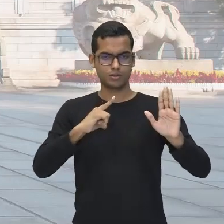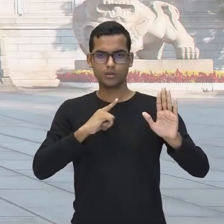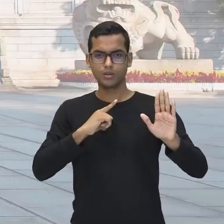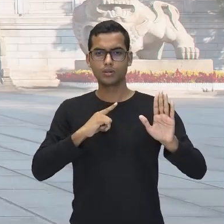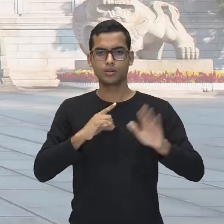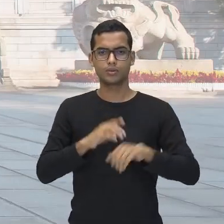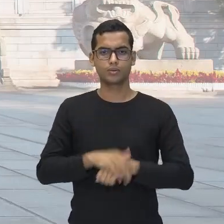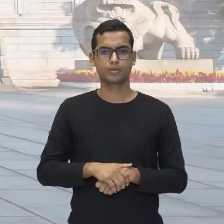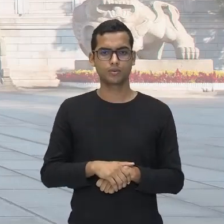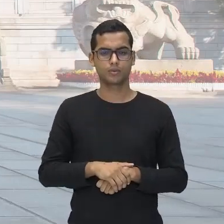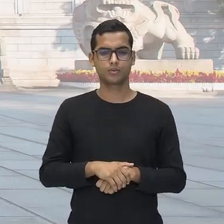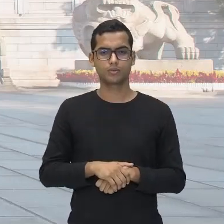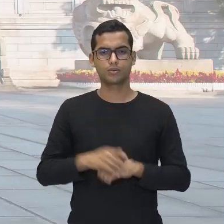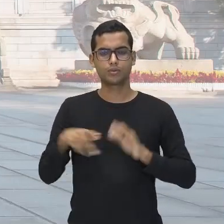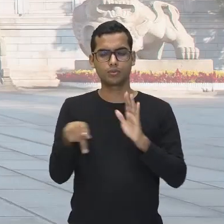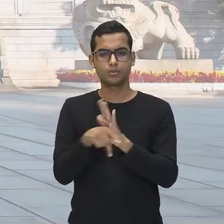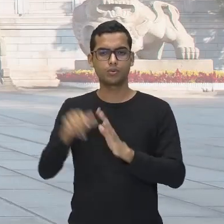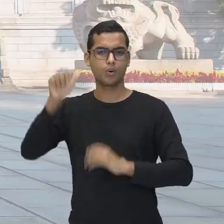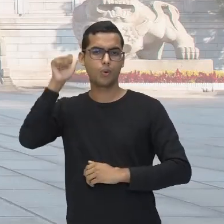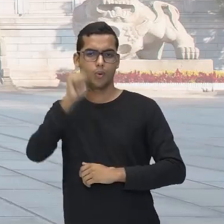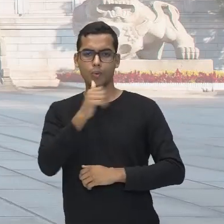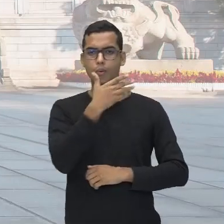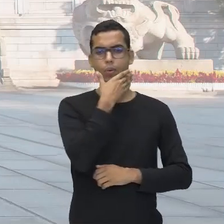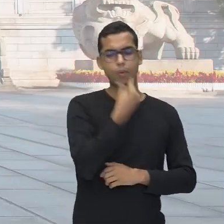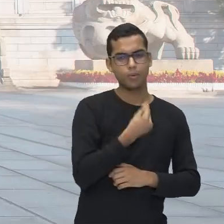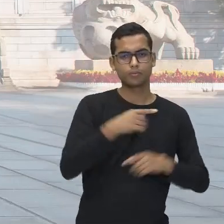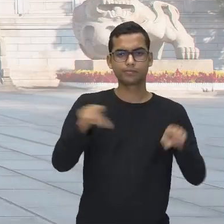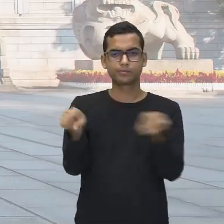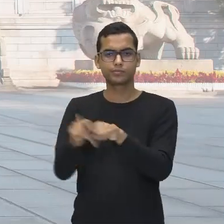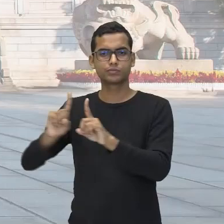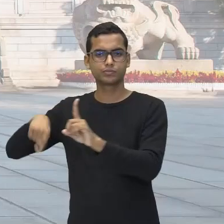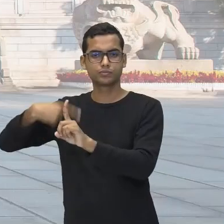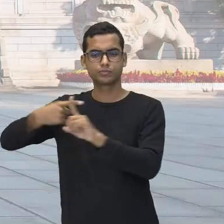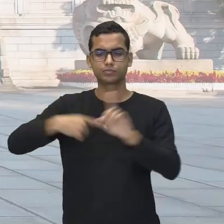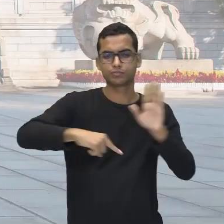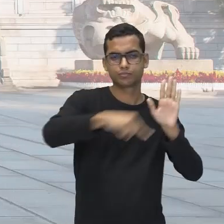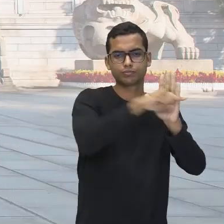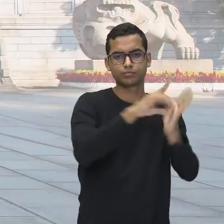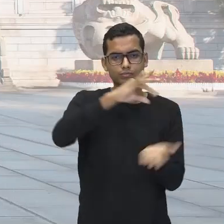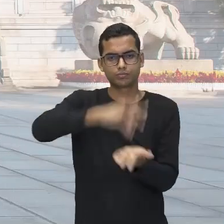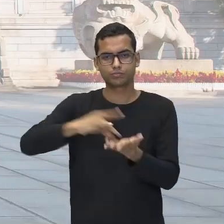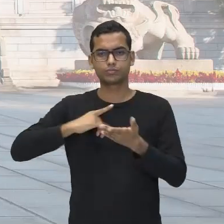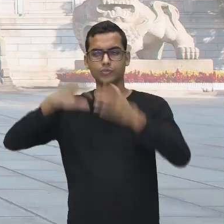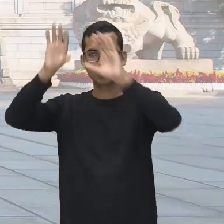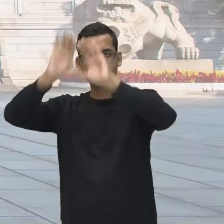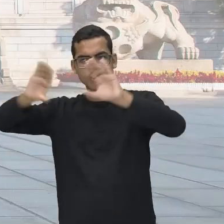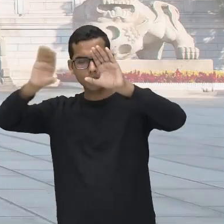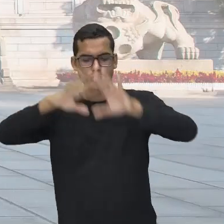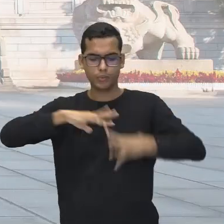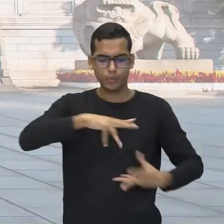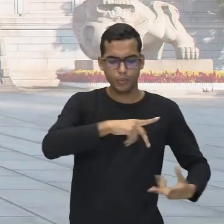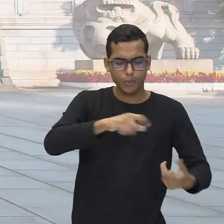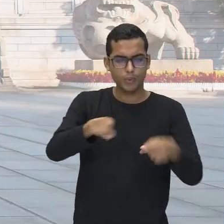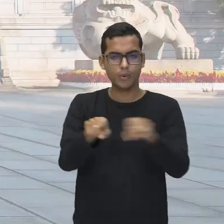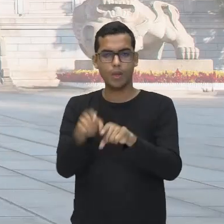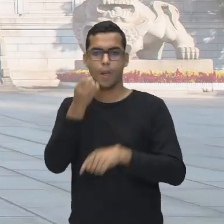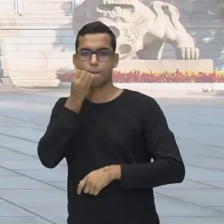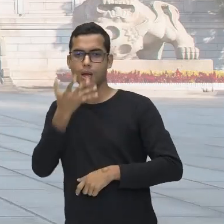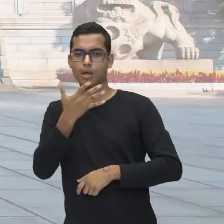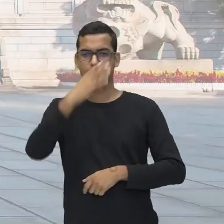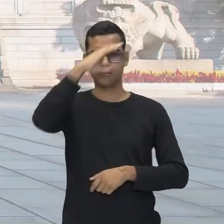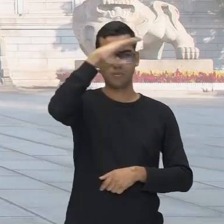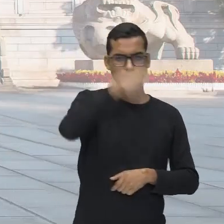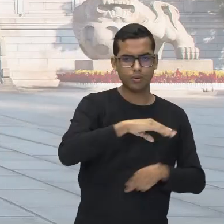opostas? O feminino e o masculino, o positivo e o negativo, o céu e a terra, o bem e o mal,